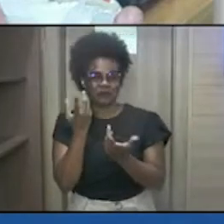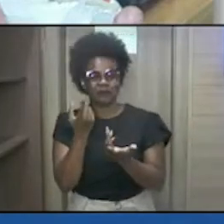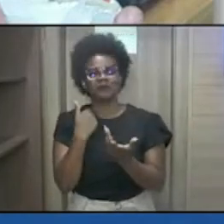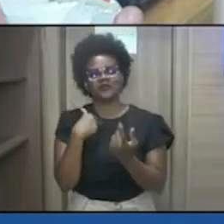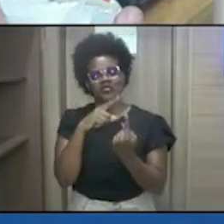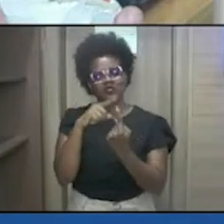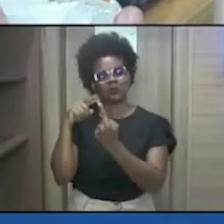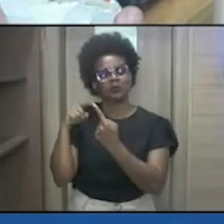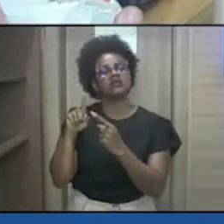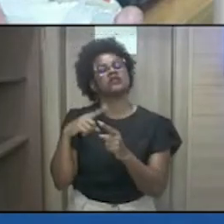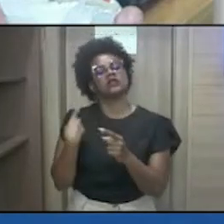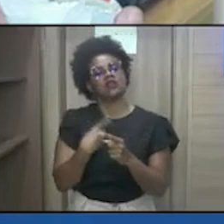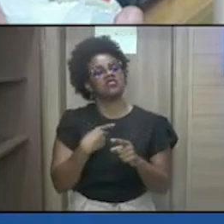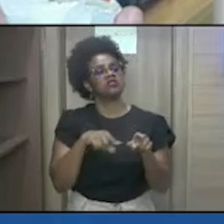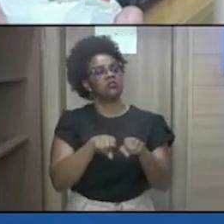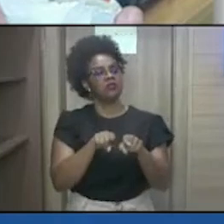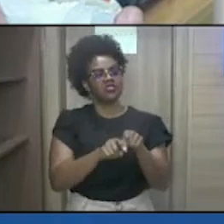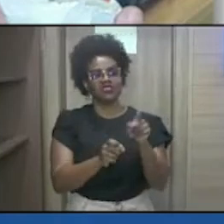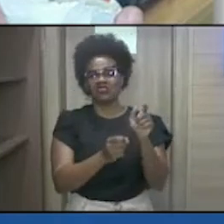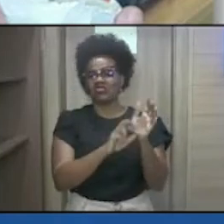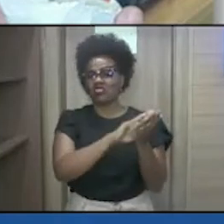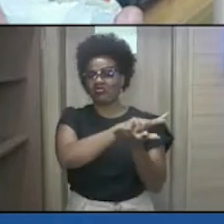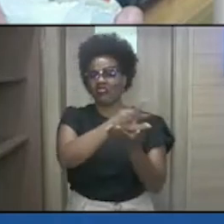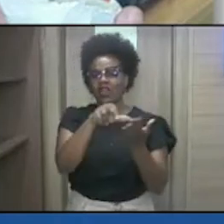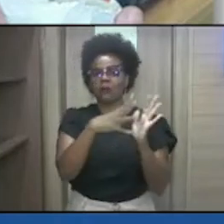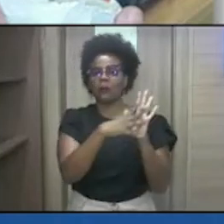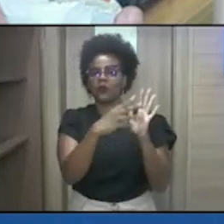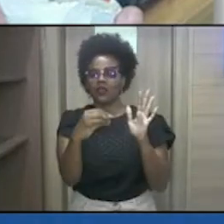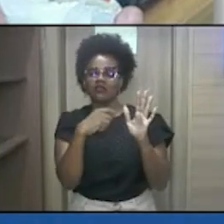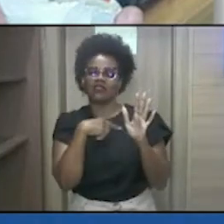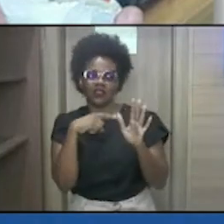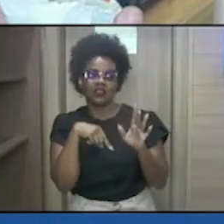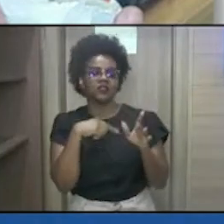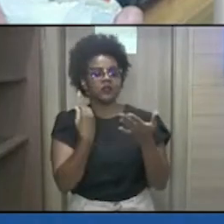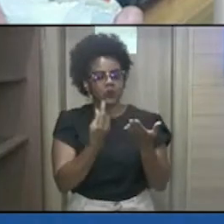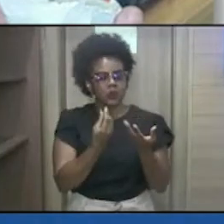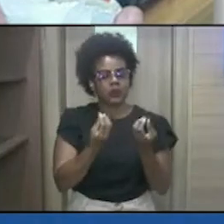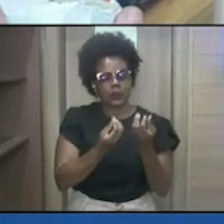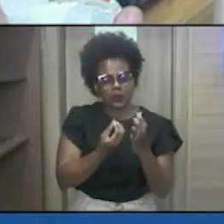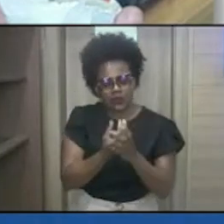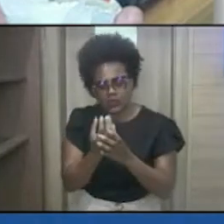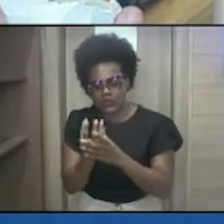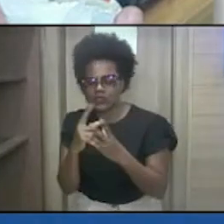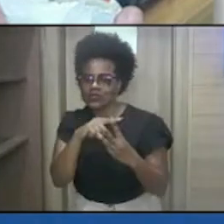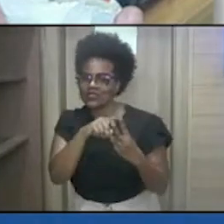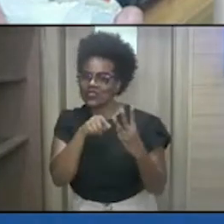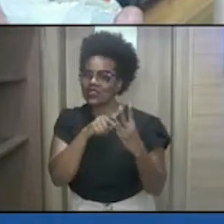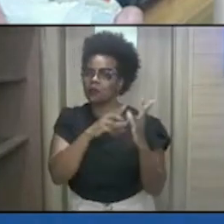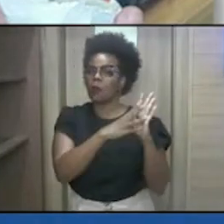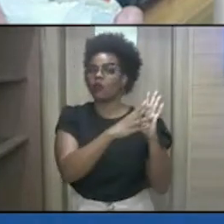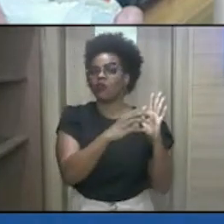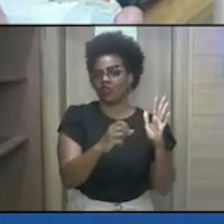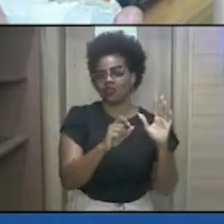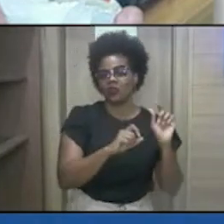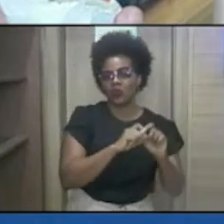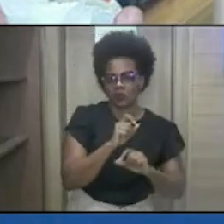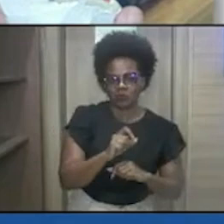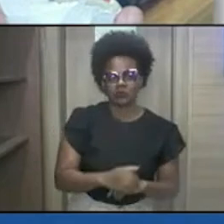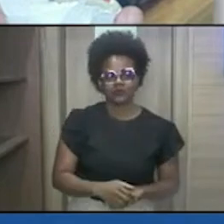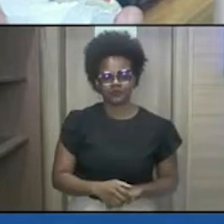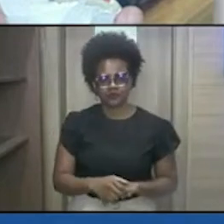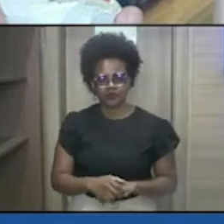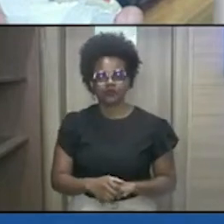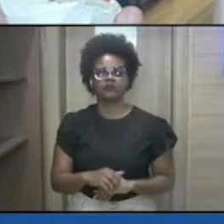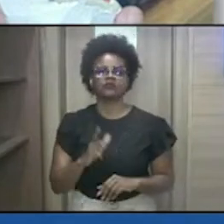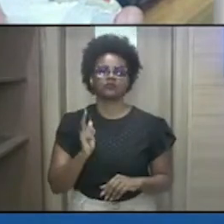chegou também numa diversidade de modelo de oferta que, a princípio, a gente pode agrupar em 3 grandes modelos, né? Que seria